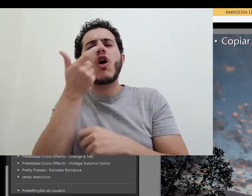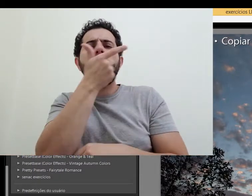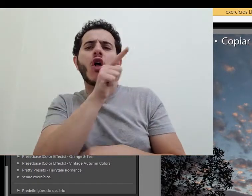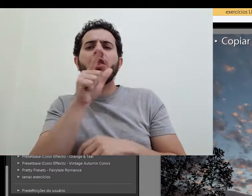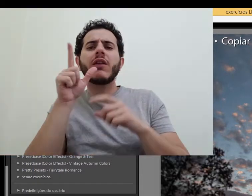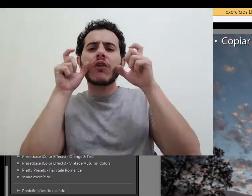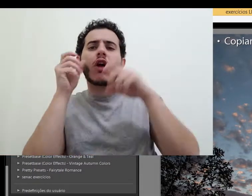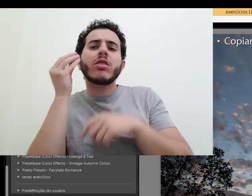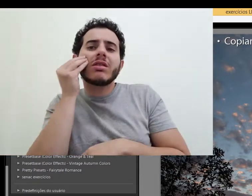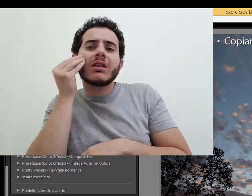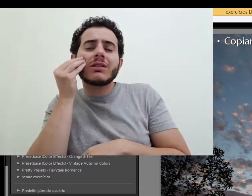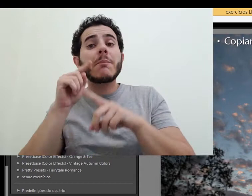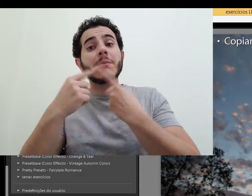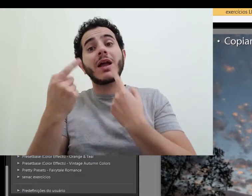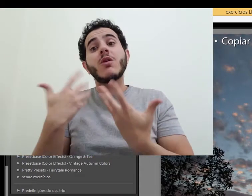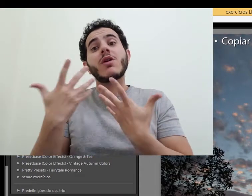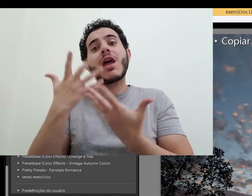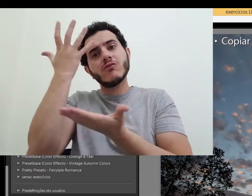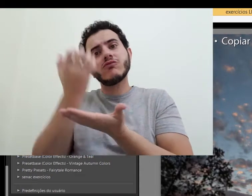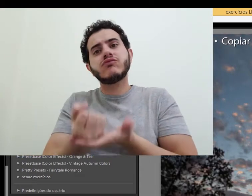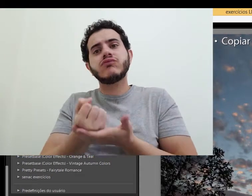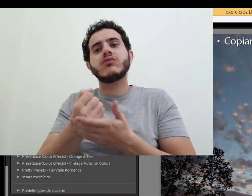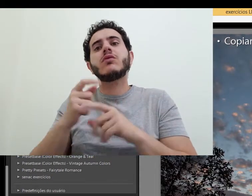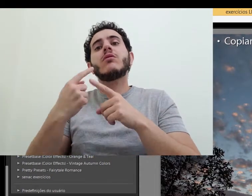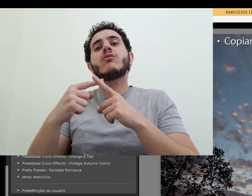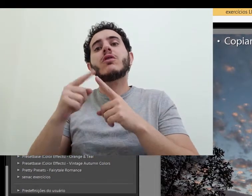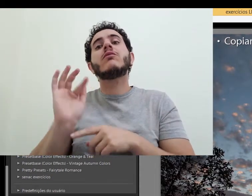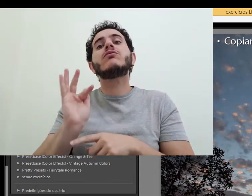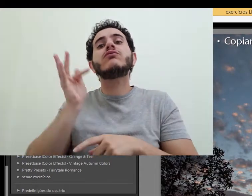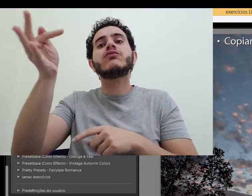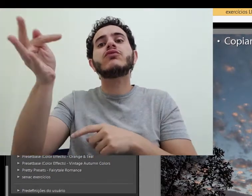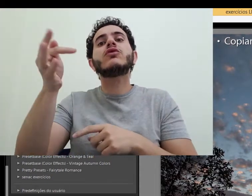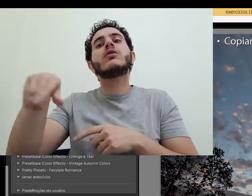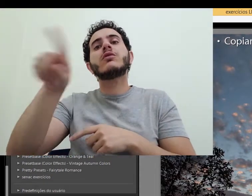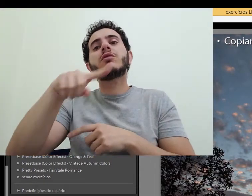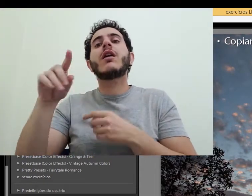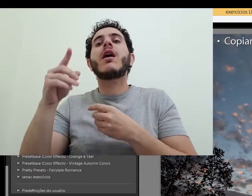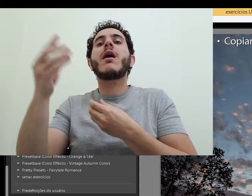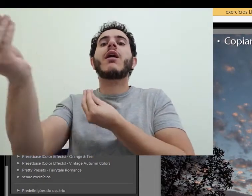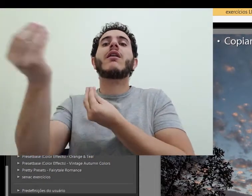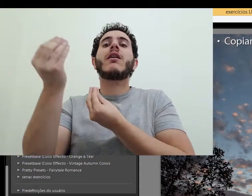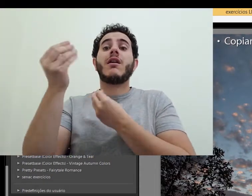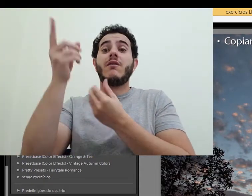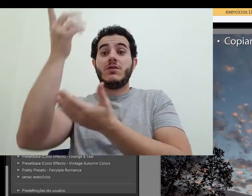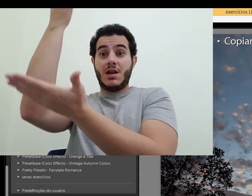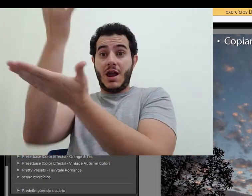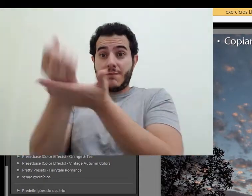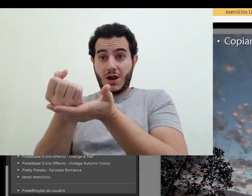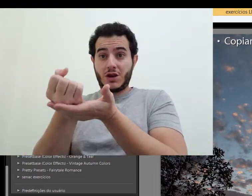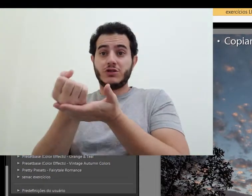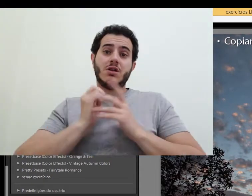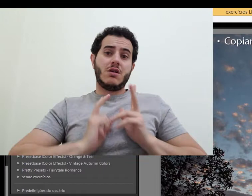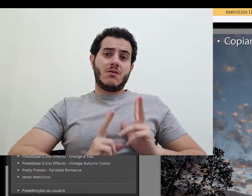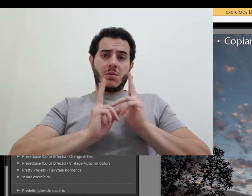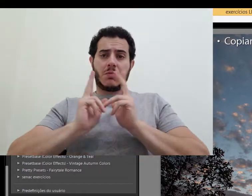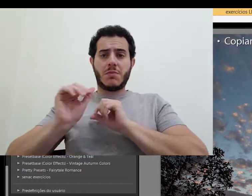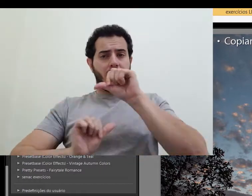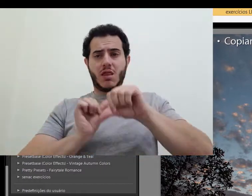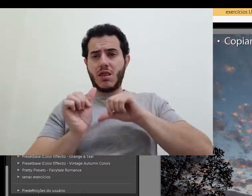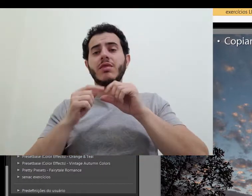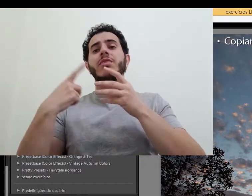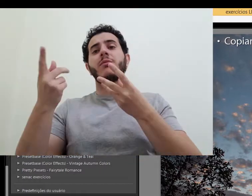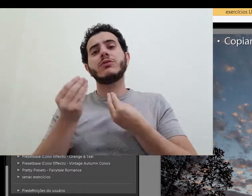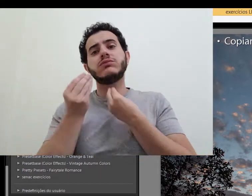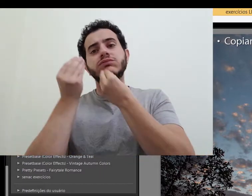o curso faça o download dessas duas fotos, porque depois vocês vão precisar me subir, mandar de volta o arquivo RAW e um XMP que a gente vai